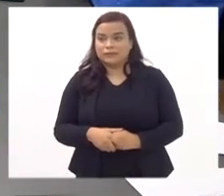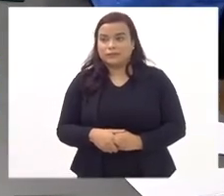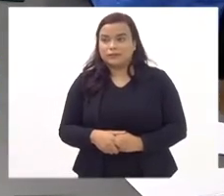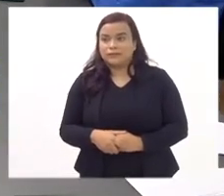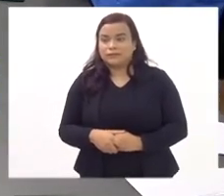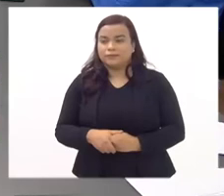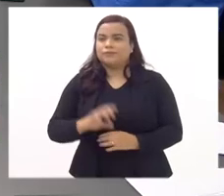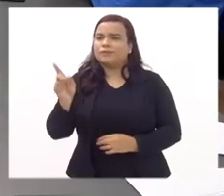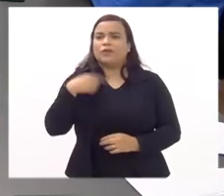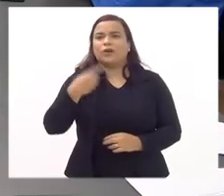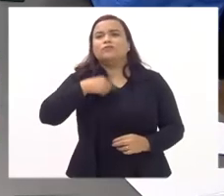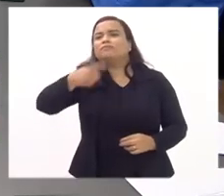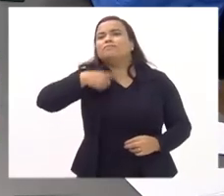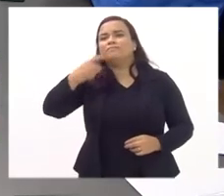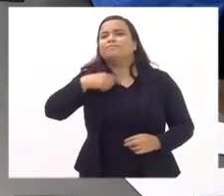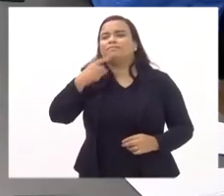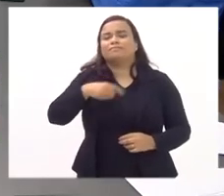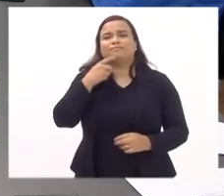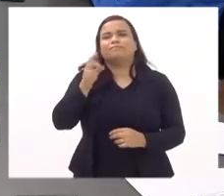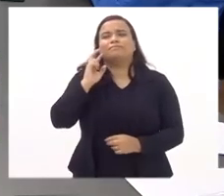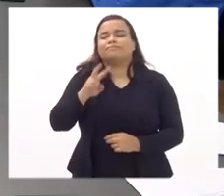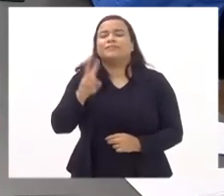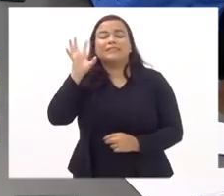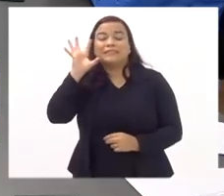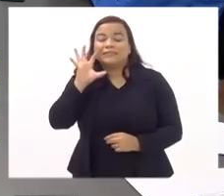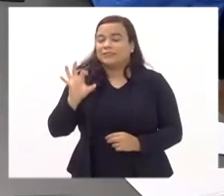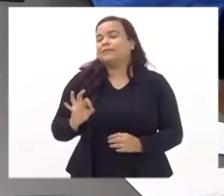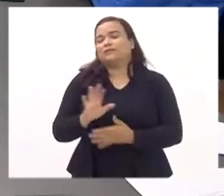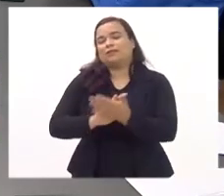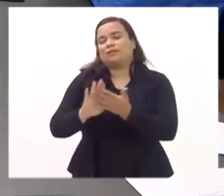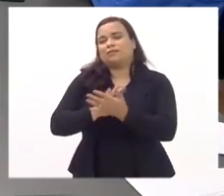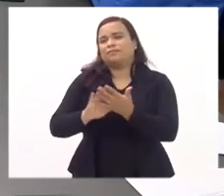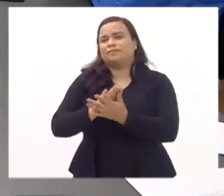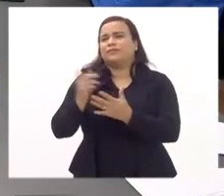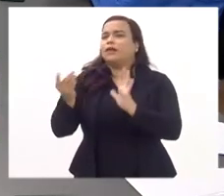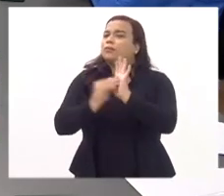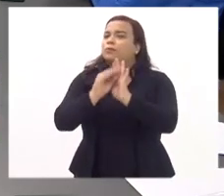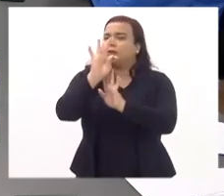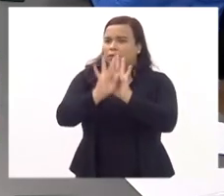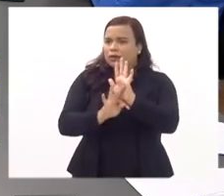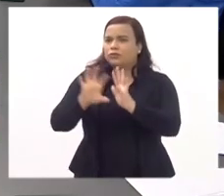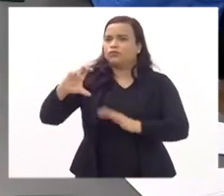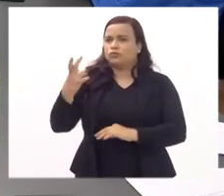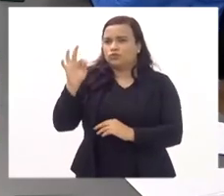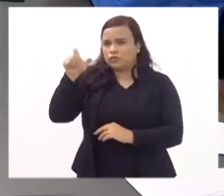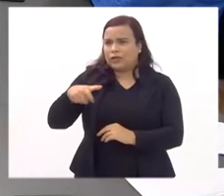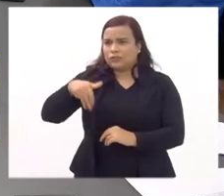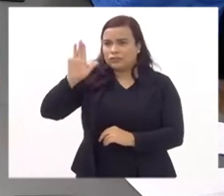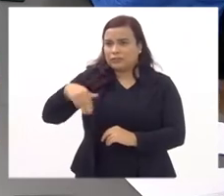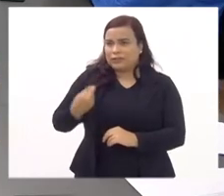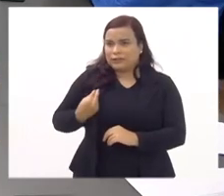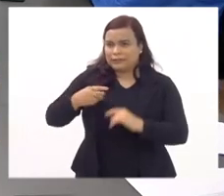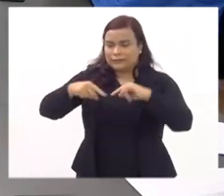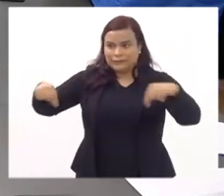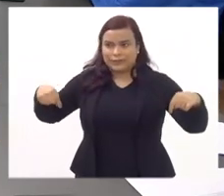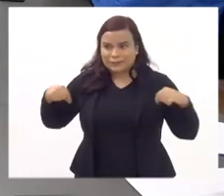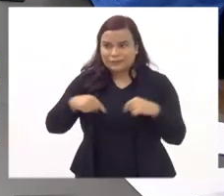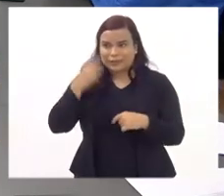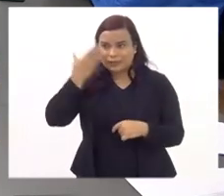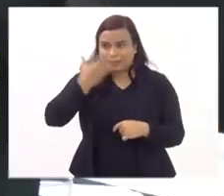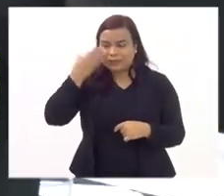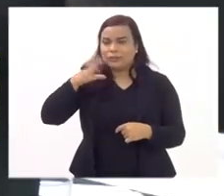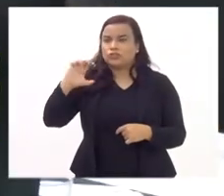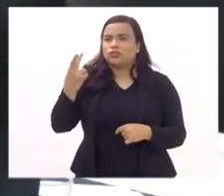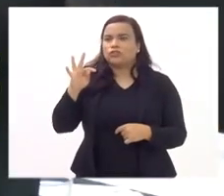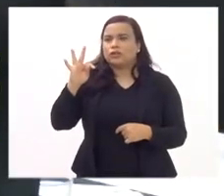Paula, a gente não está conseguindo te ouvir. Bom, a Paula colocou um texto aqui no chat, para quem está aqui na sala e não está acompanhando o chat, dizendo que